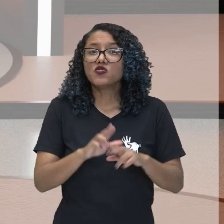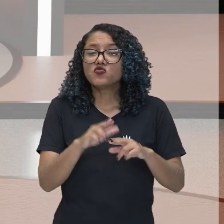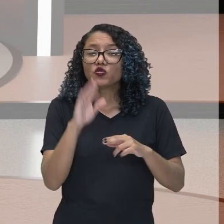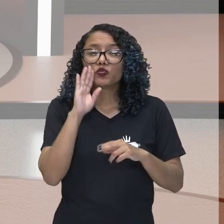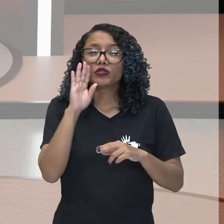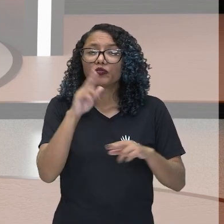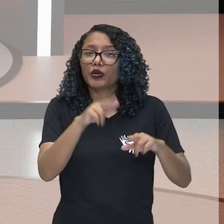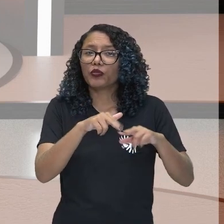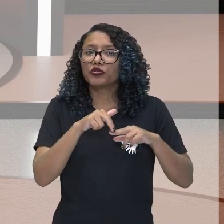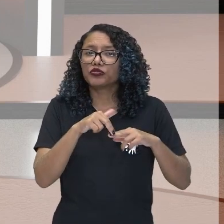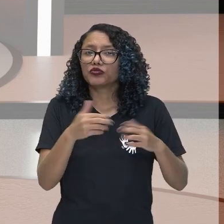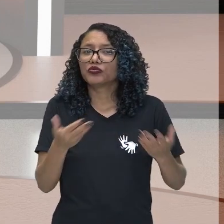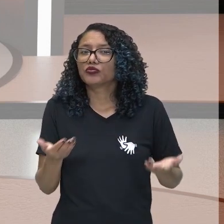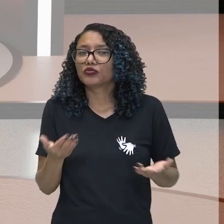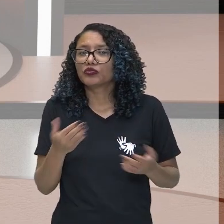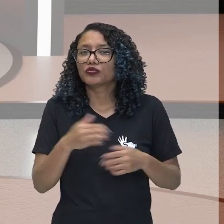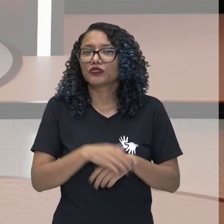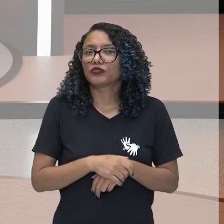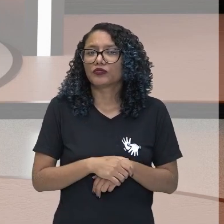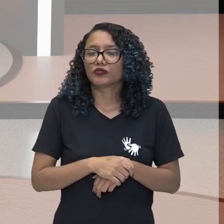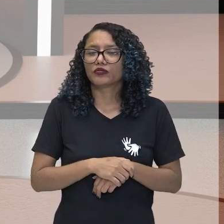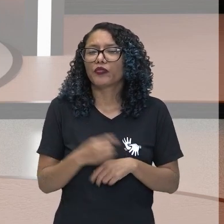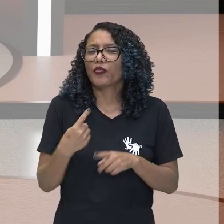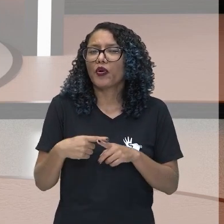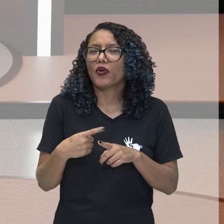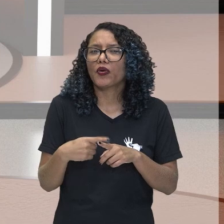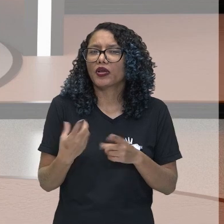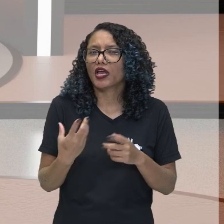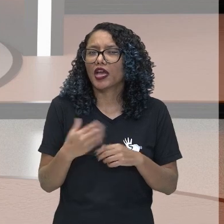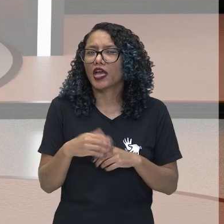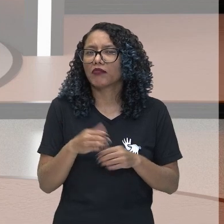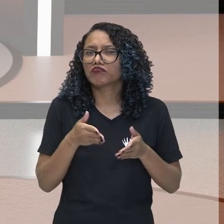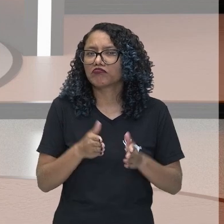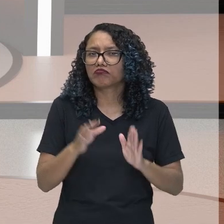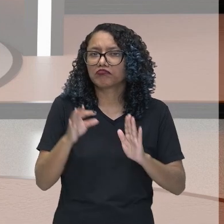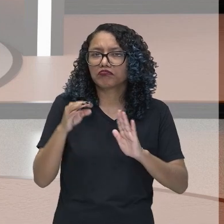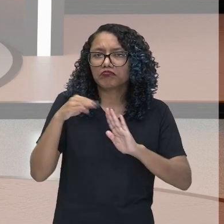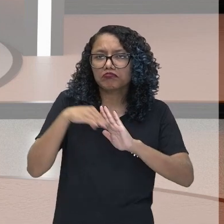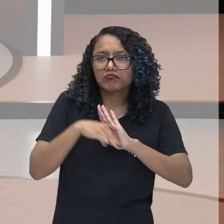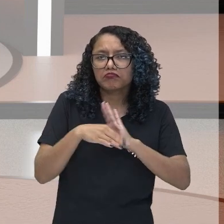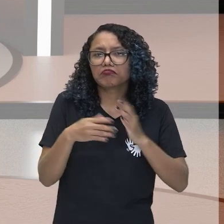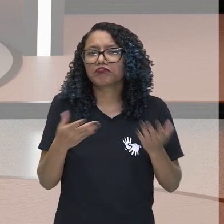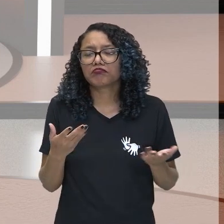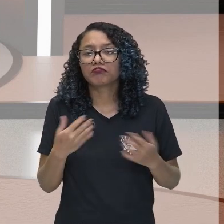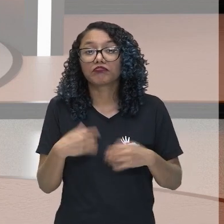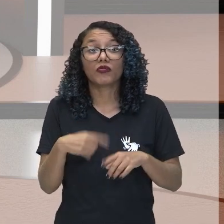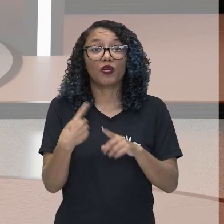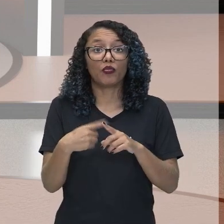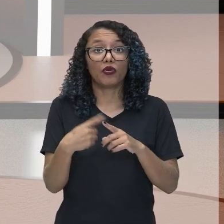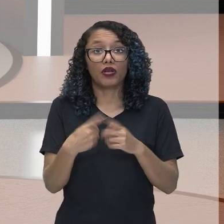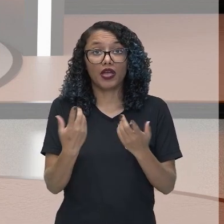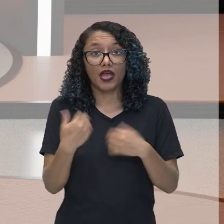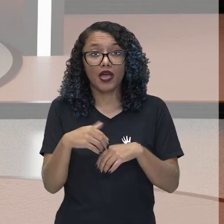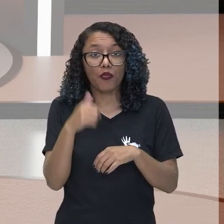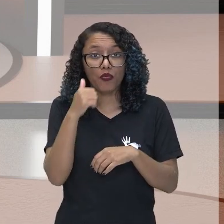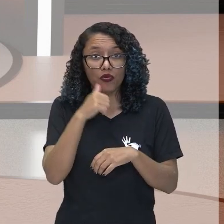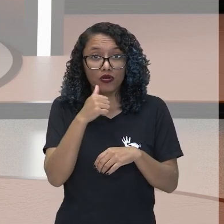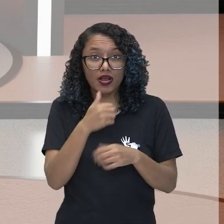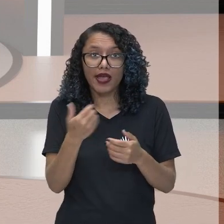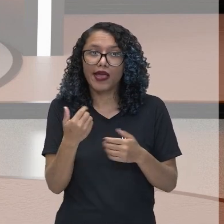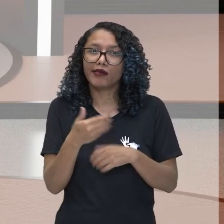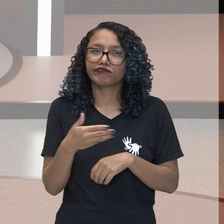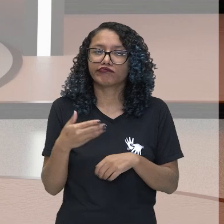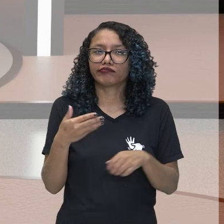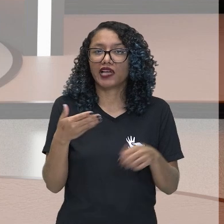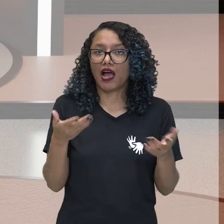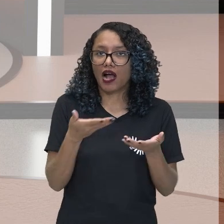né? Por que está ocorrendo isso, gente? A inserção da mulher no mercado de trabalho, né? Antigamente as